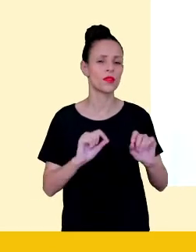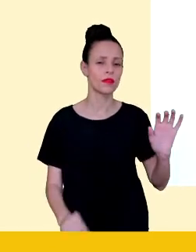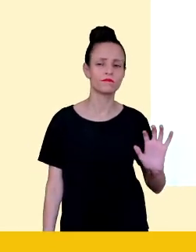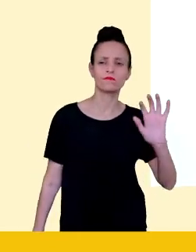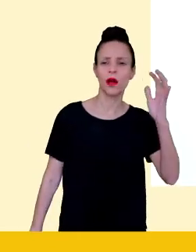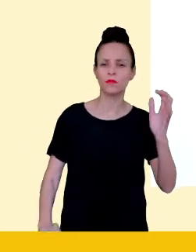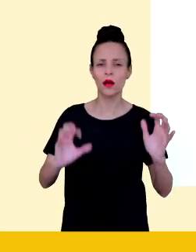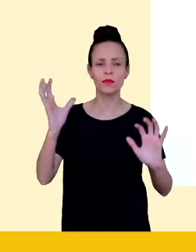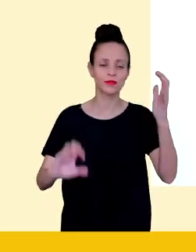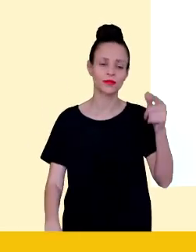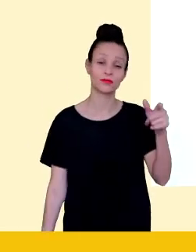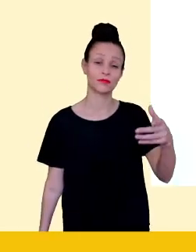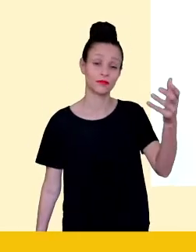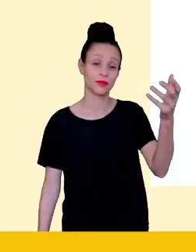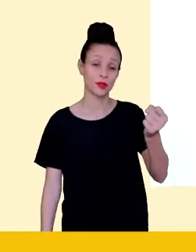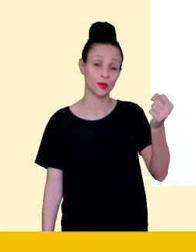tudo que, né,